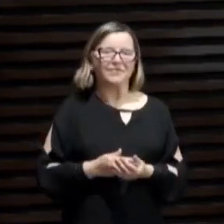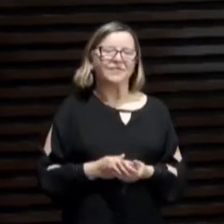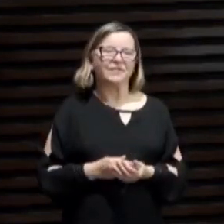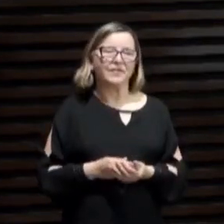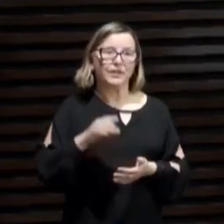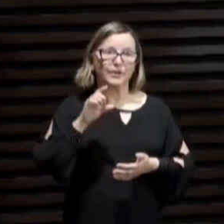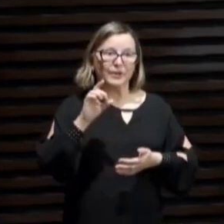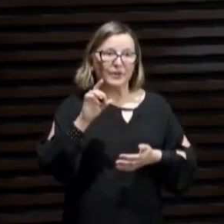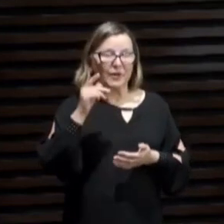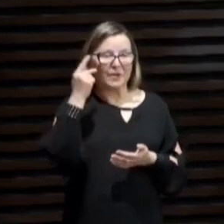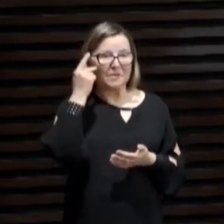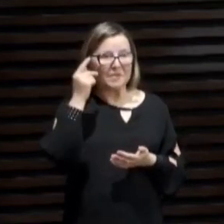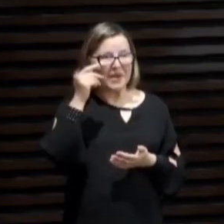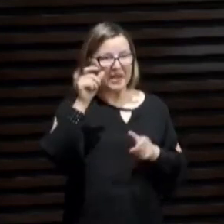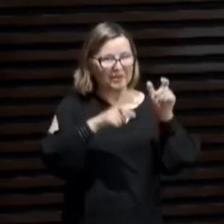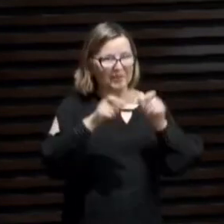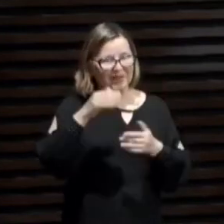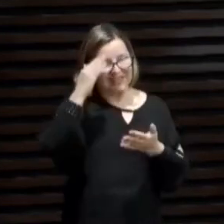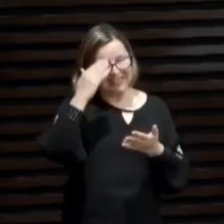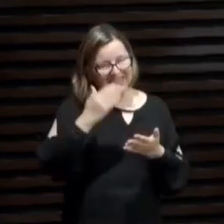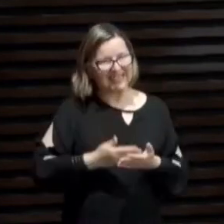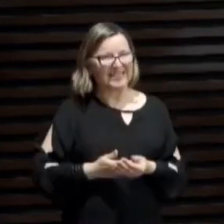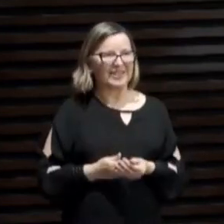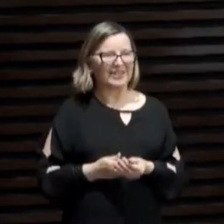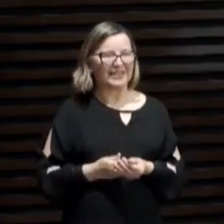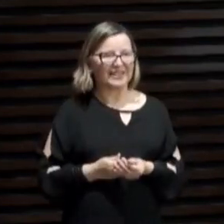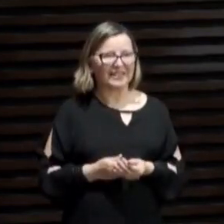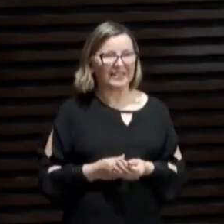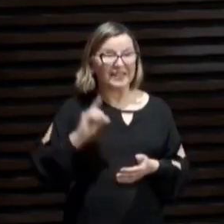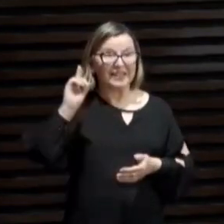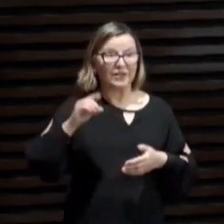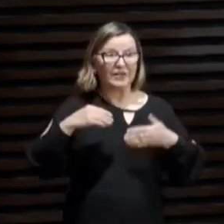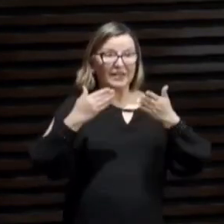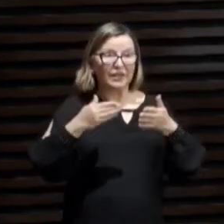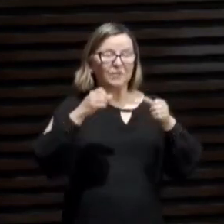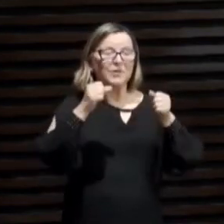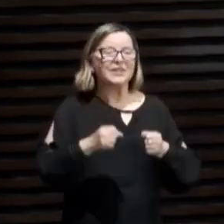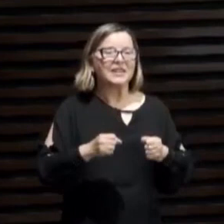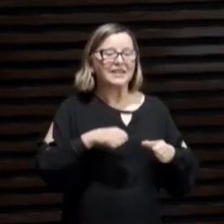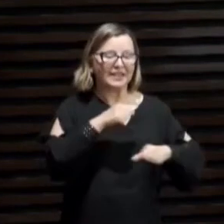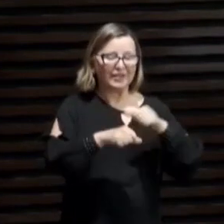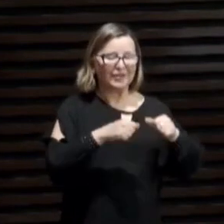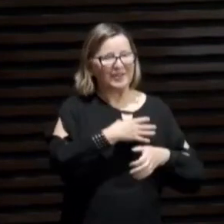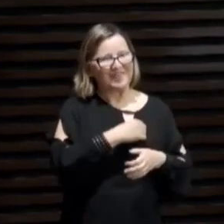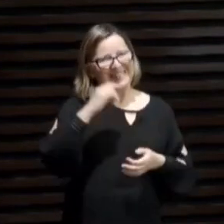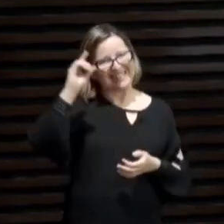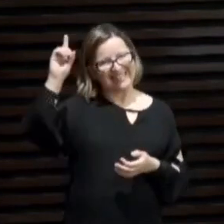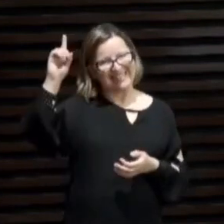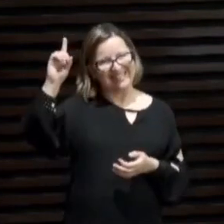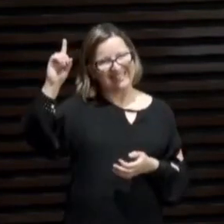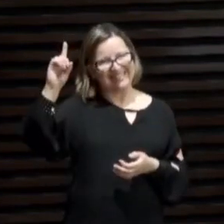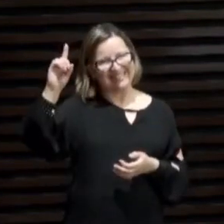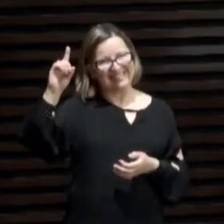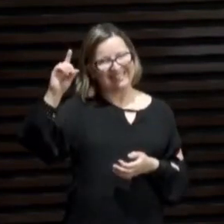Somente aos que creem. Aos que creem, Ele deu-lhes o poder de serem feitos filhos de Deus. Aos